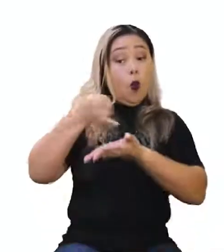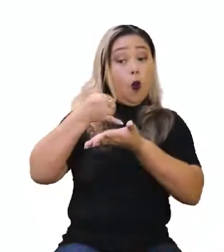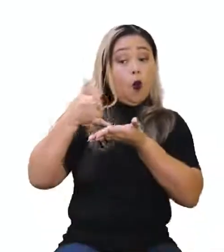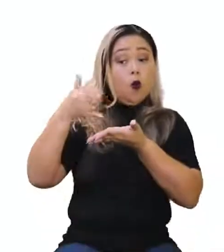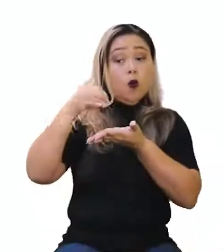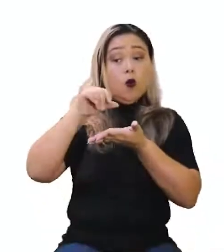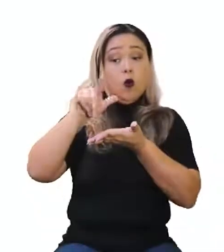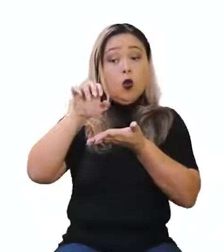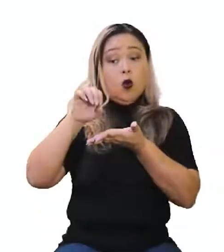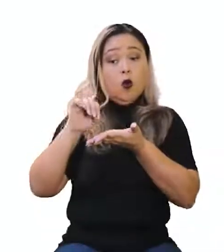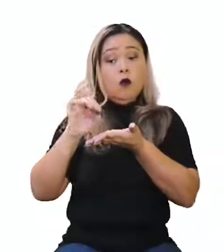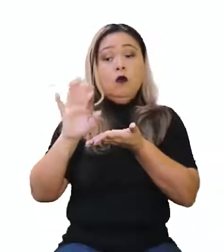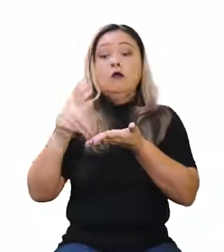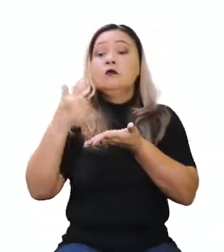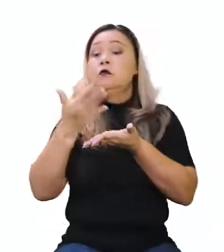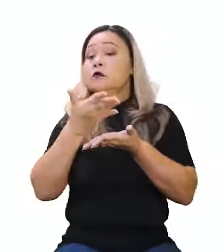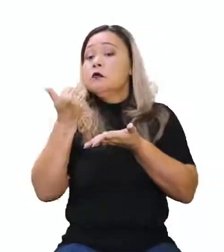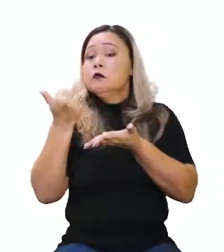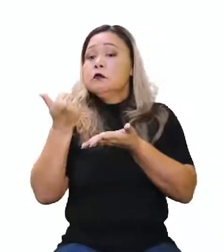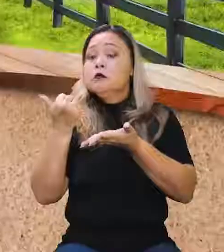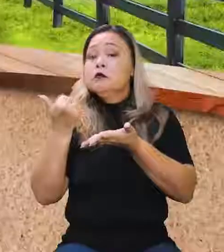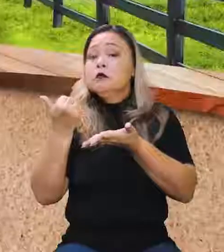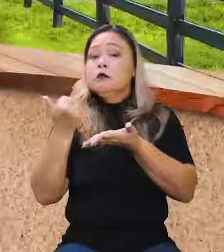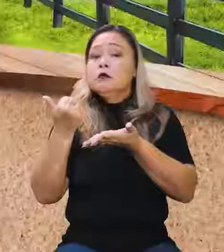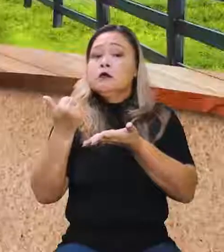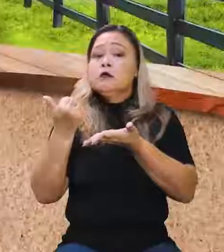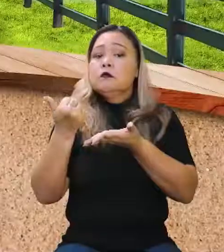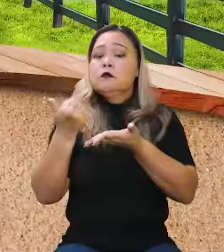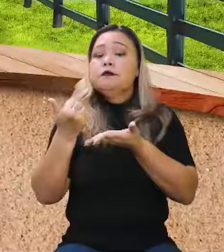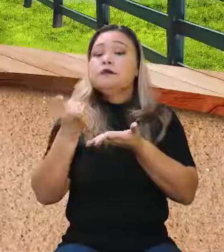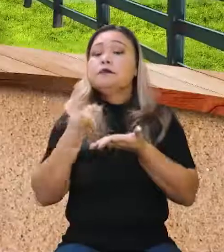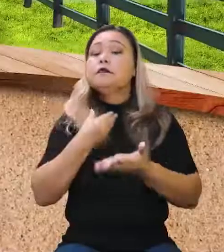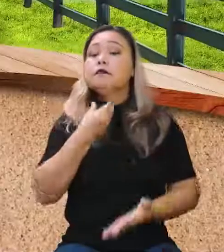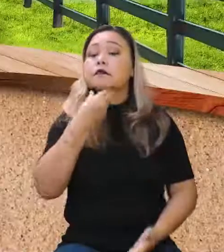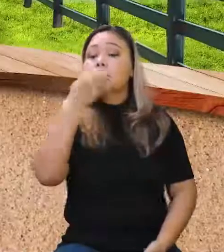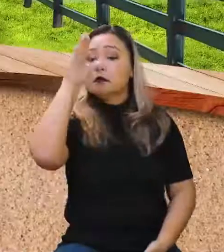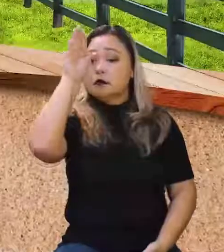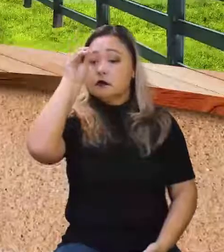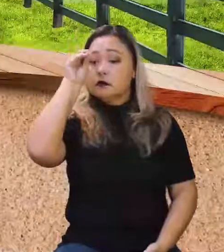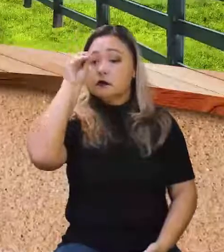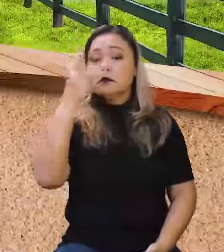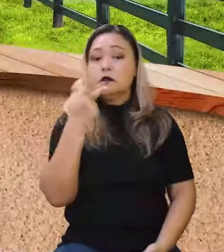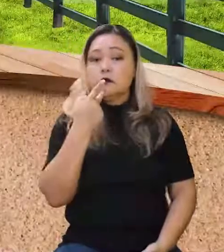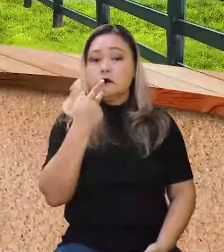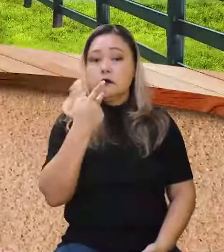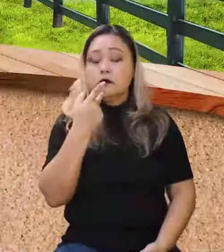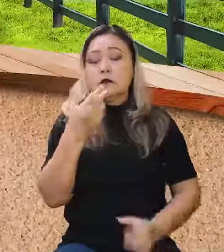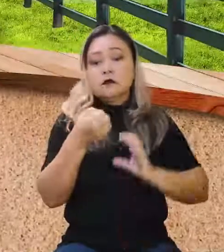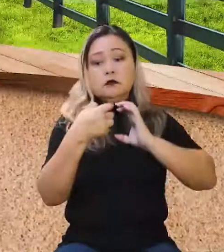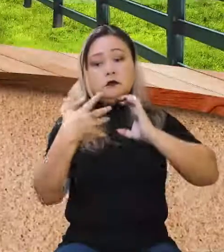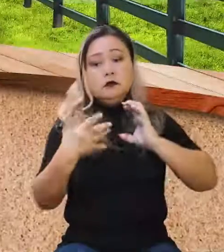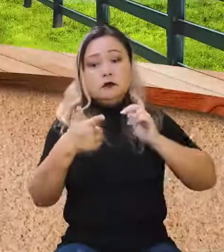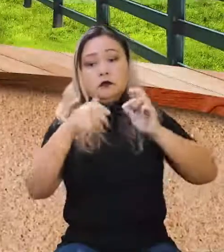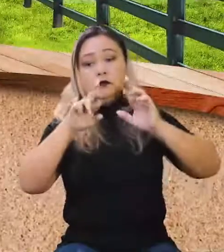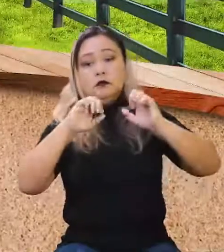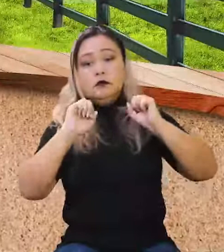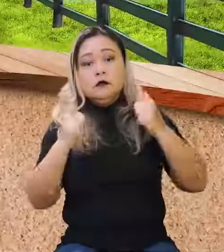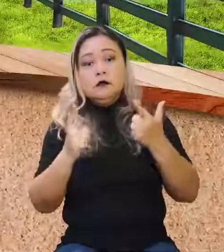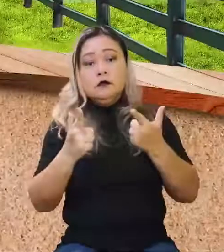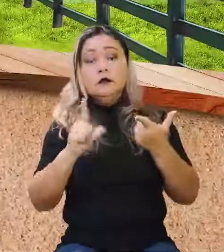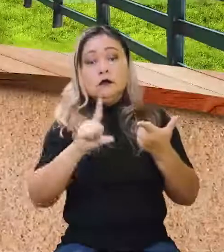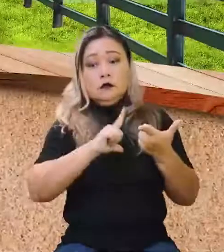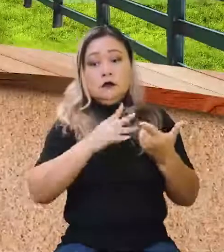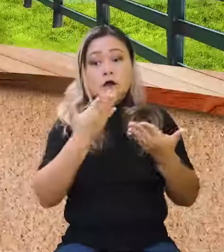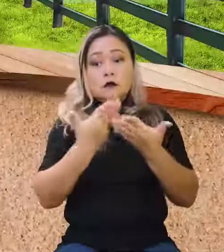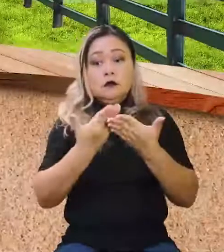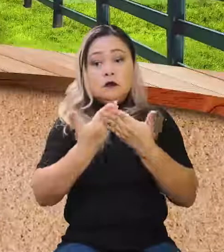óleo. Vem cá, galerinha. O avestruz, como a gente está vendo só a característica geral, nós vamos ter uma